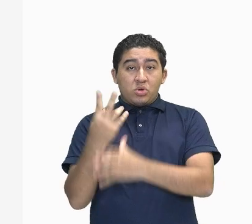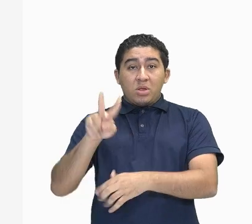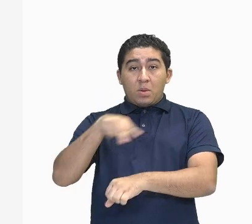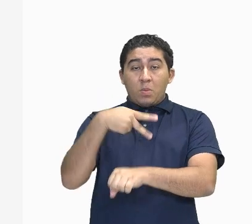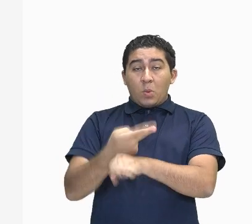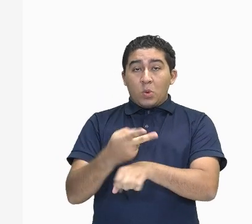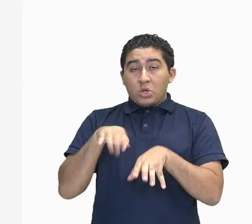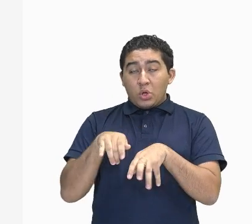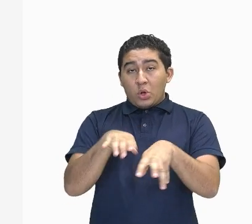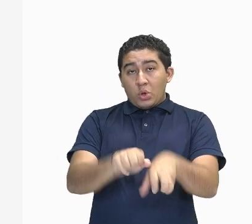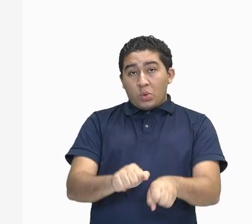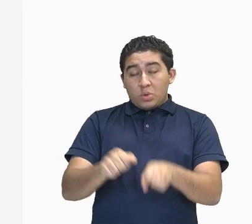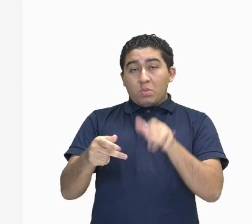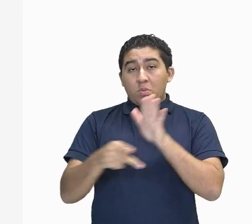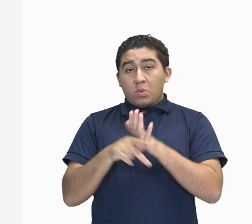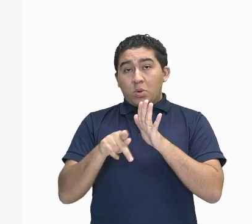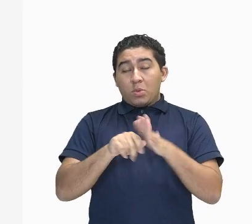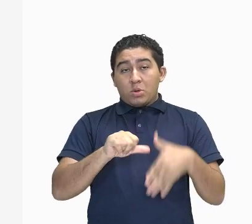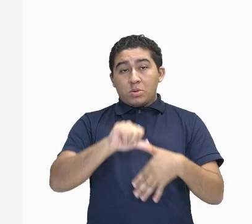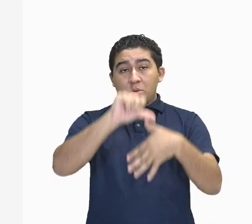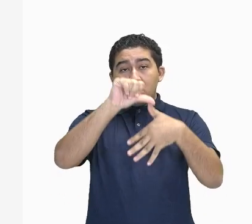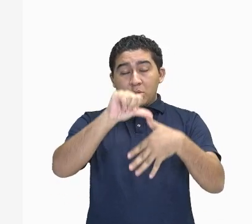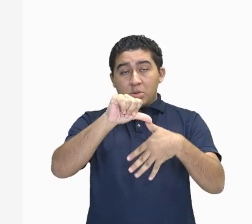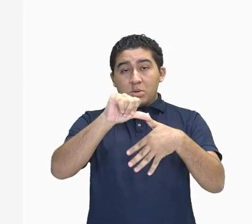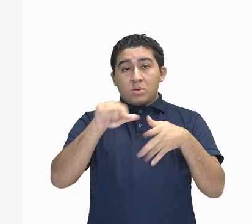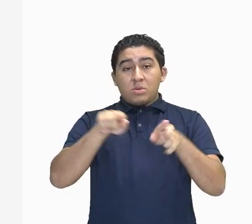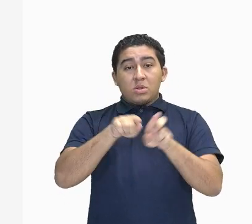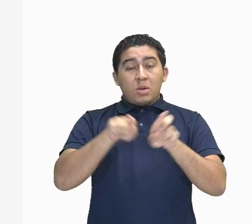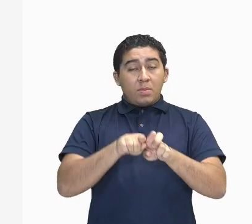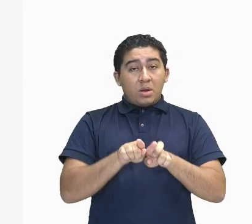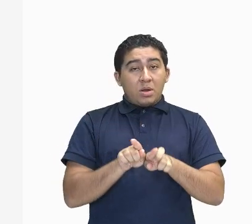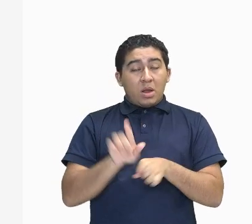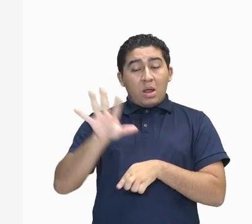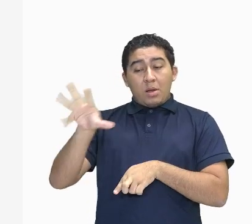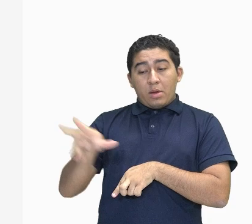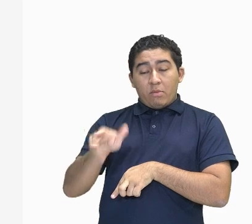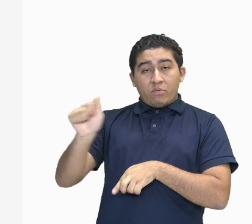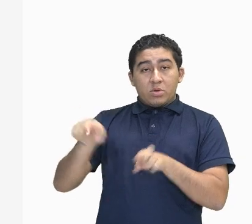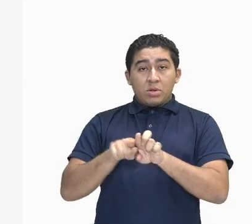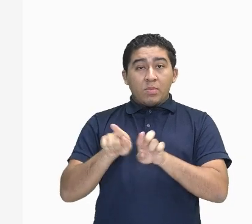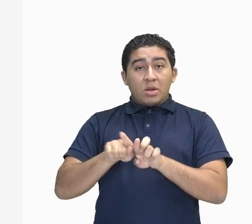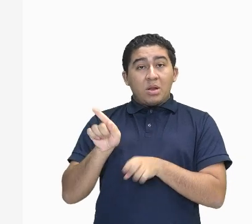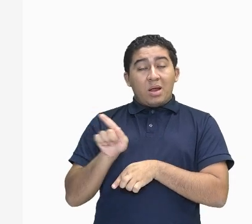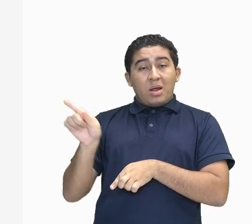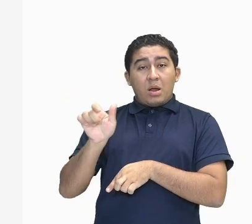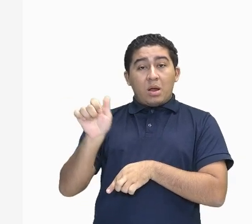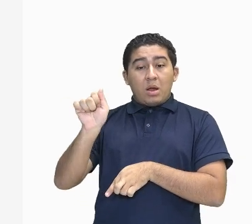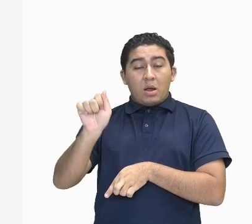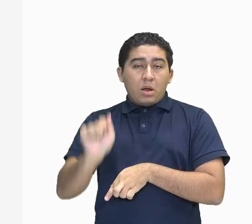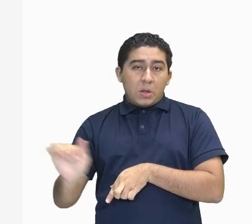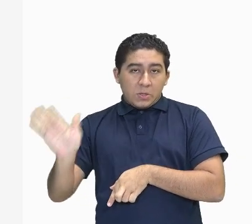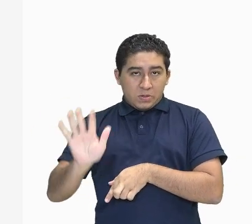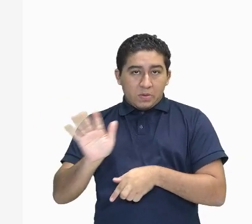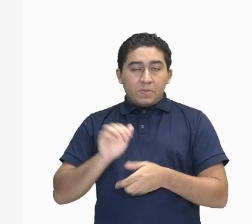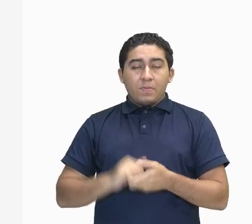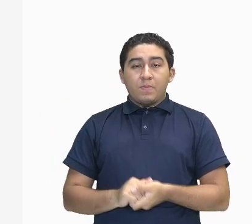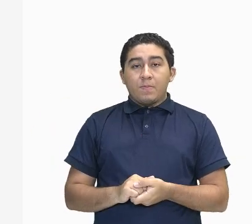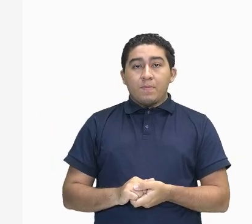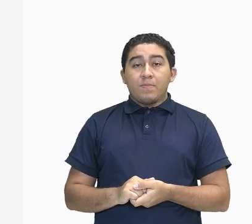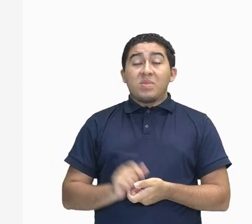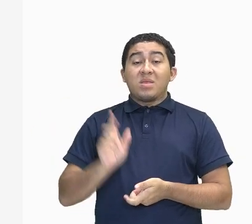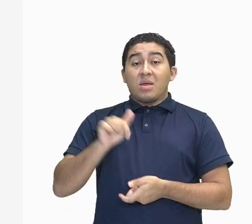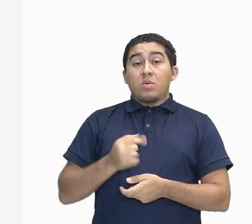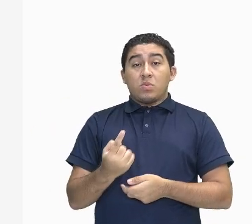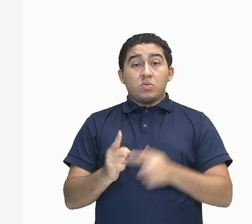colônias tropicais do continente americano, na África e na Ásia. É uma produção do tipo monocultora, tá? Que